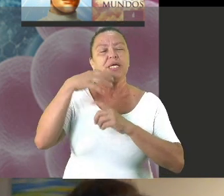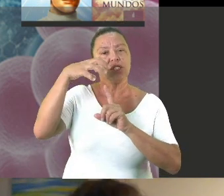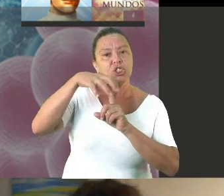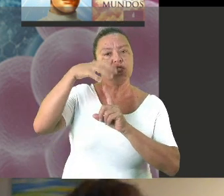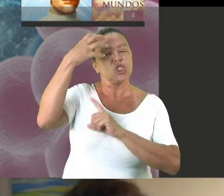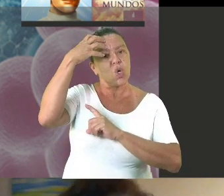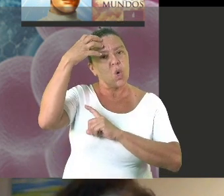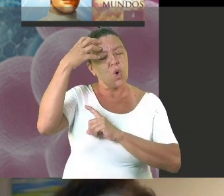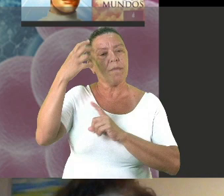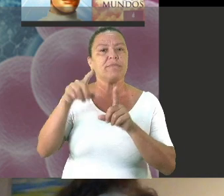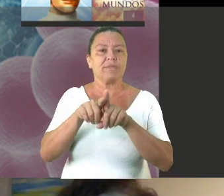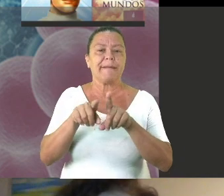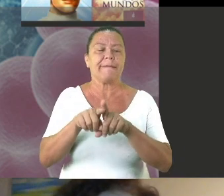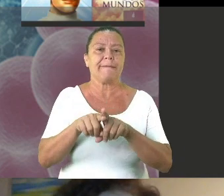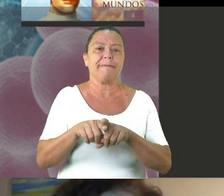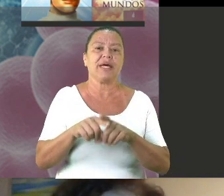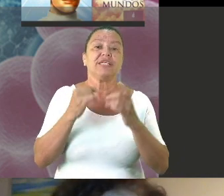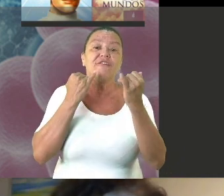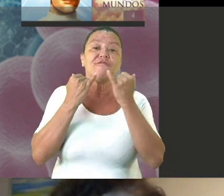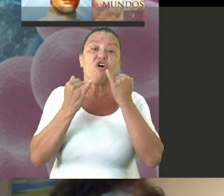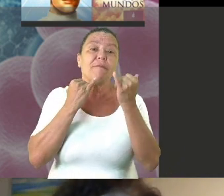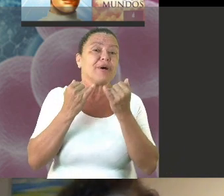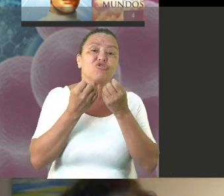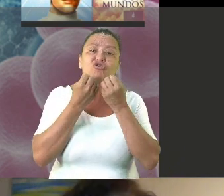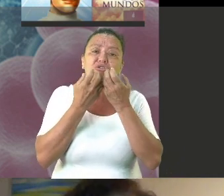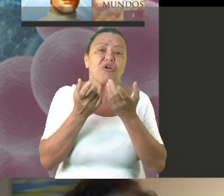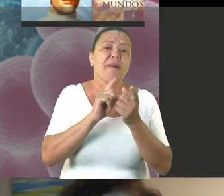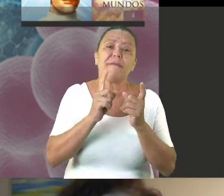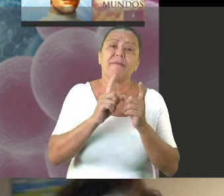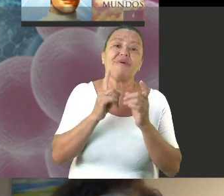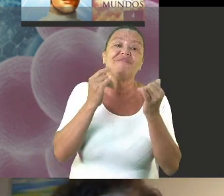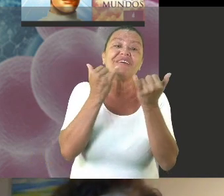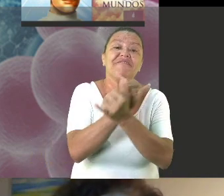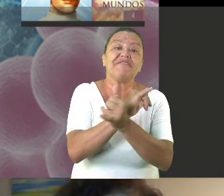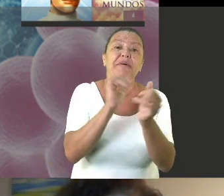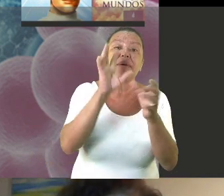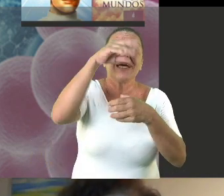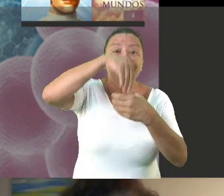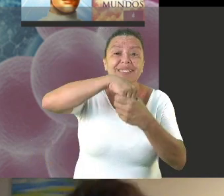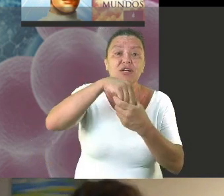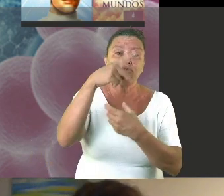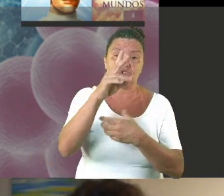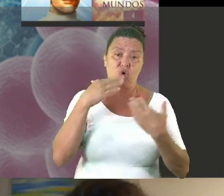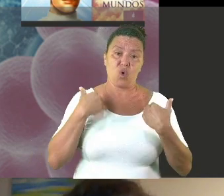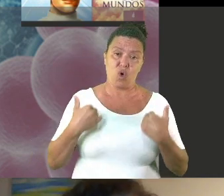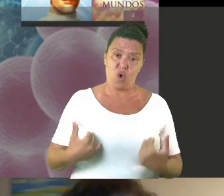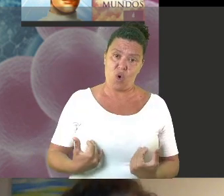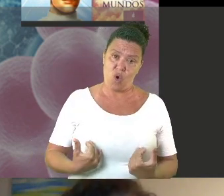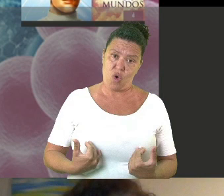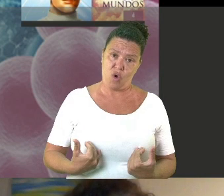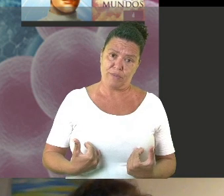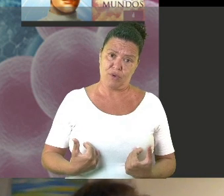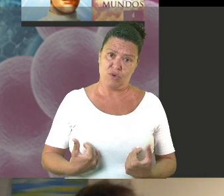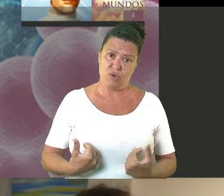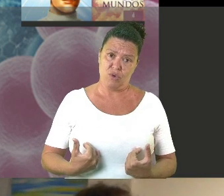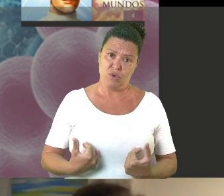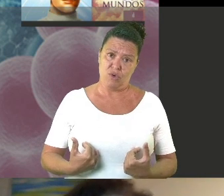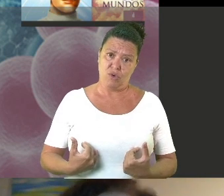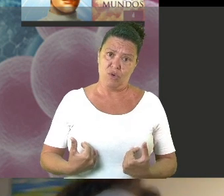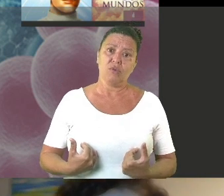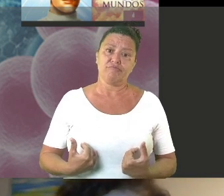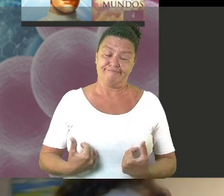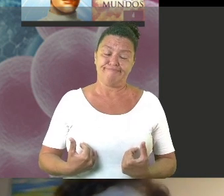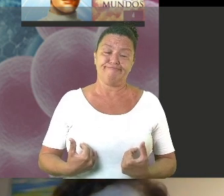culpa, essas informações que vão vibrando no nosso complexo energético